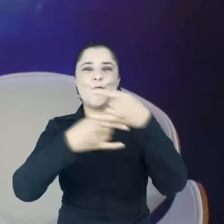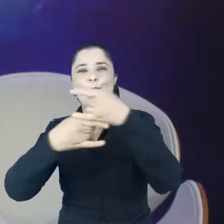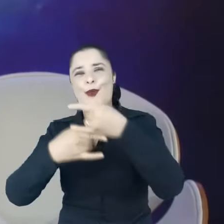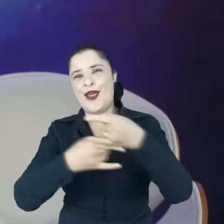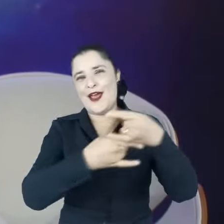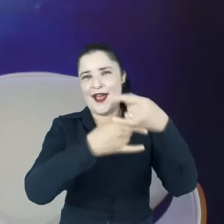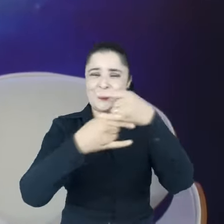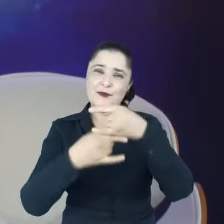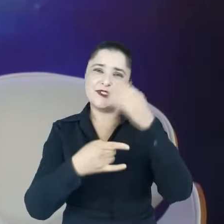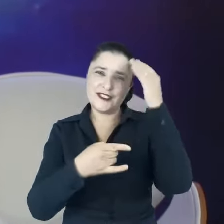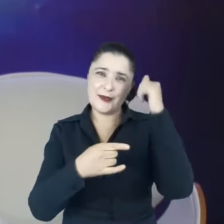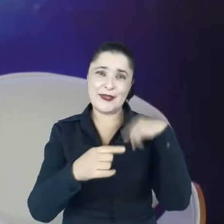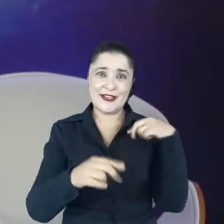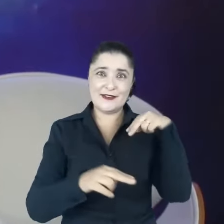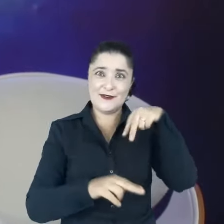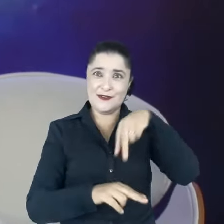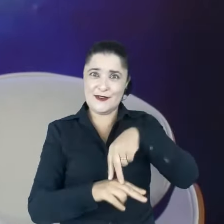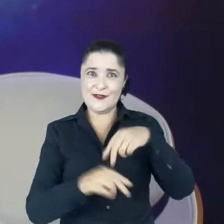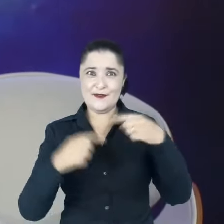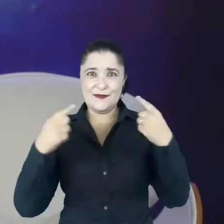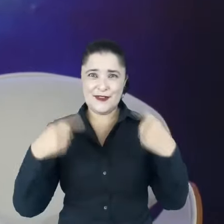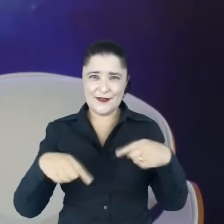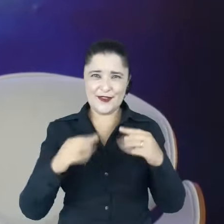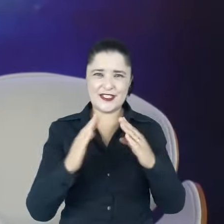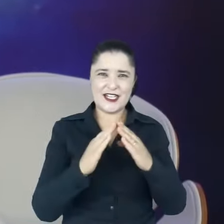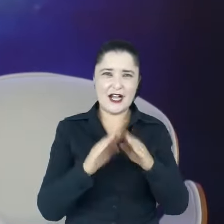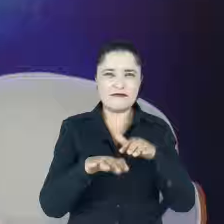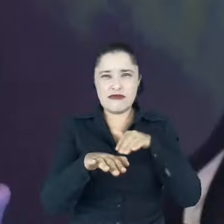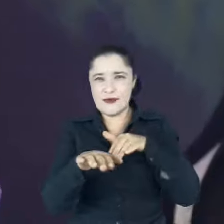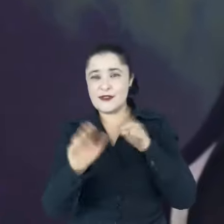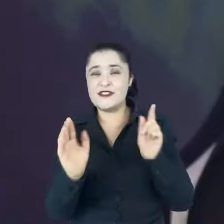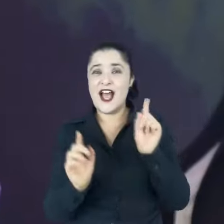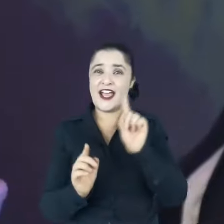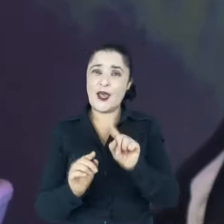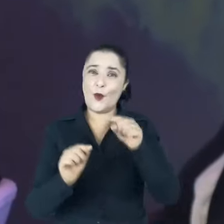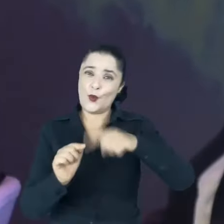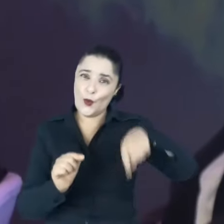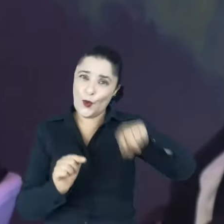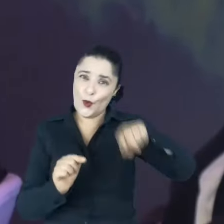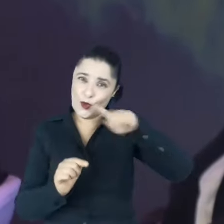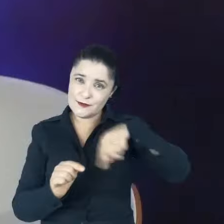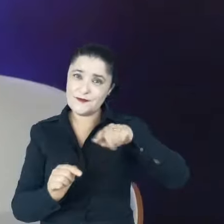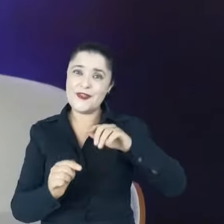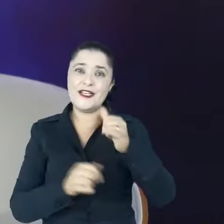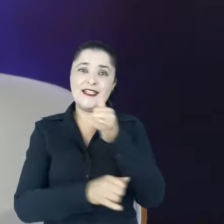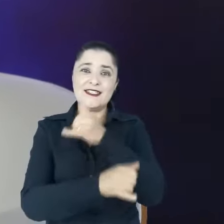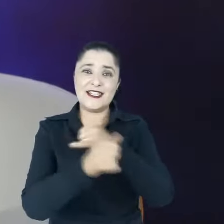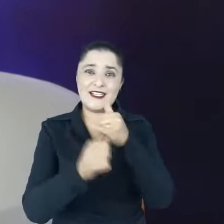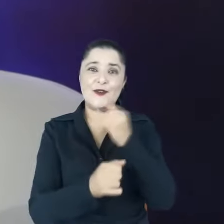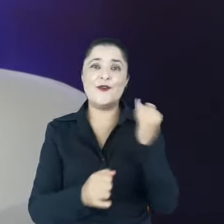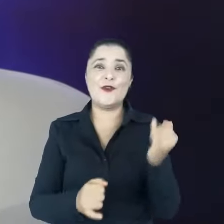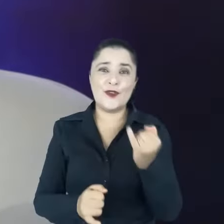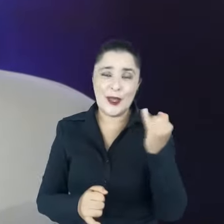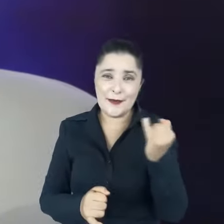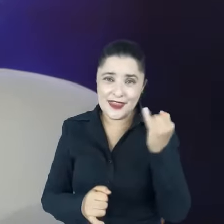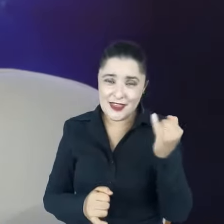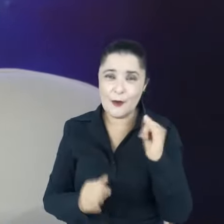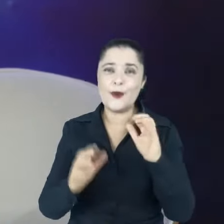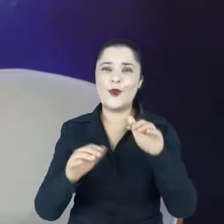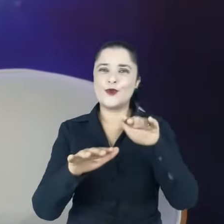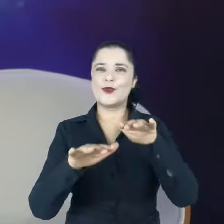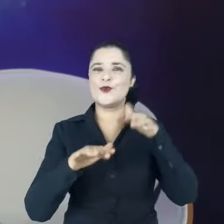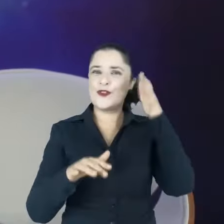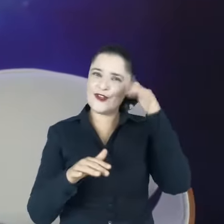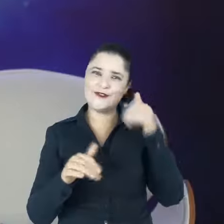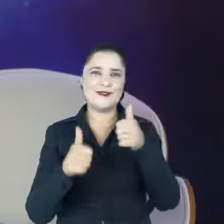é sair de casa, né, trânsito, estar aqui conosco, mas essa energia foi fundamental para o nosso evento ter sido incrível. E